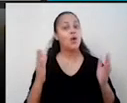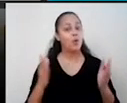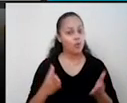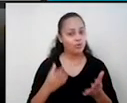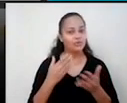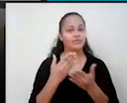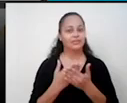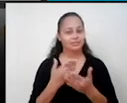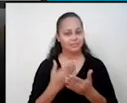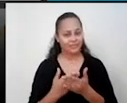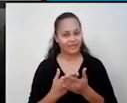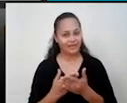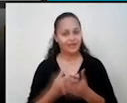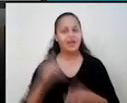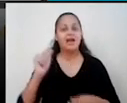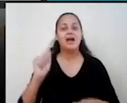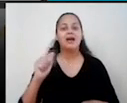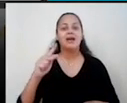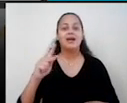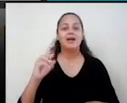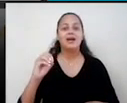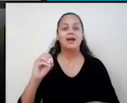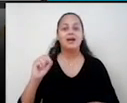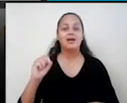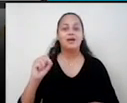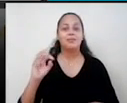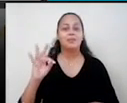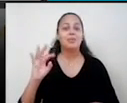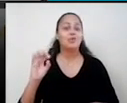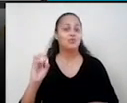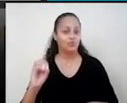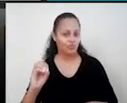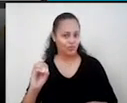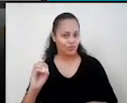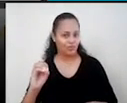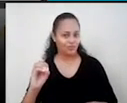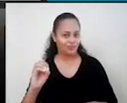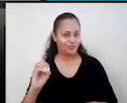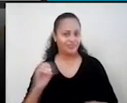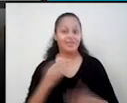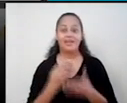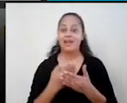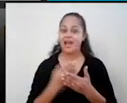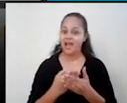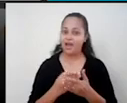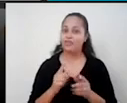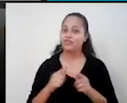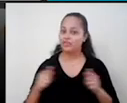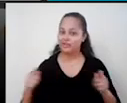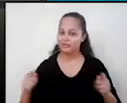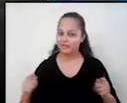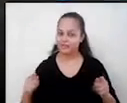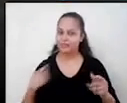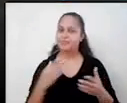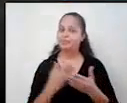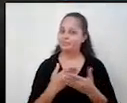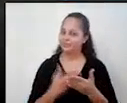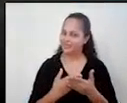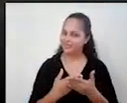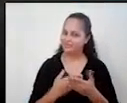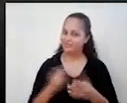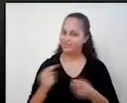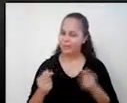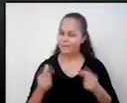sobre aposto. Não é aposto, não, é aposto. Isso, uma aula de gramática. Vamos estudar um pouquinho? Para